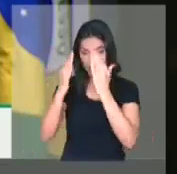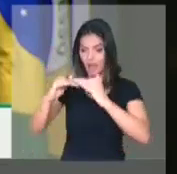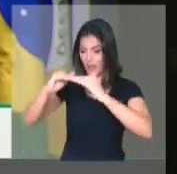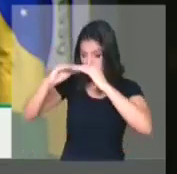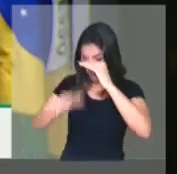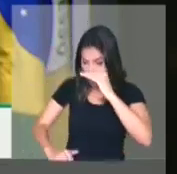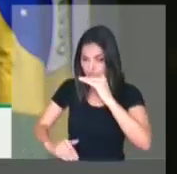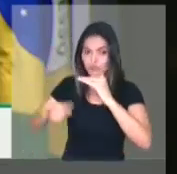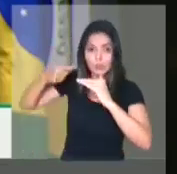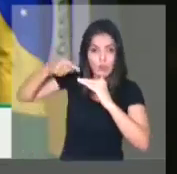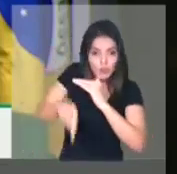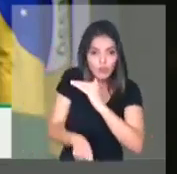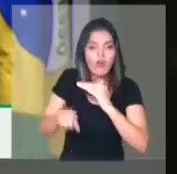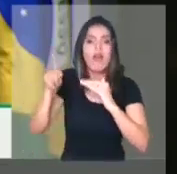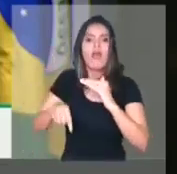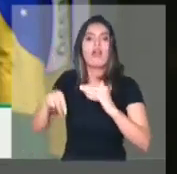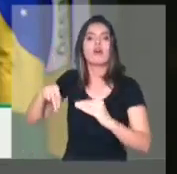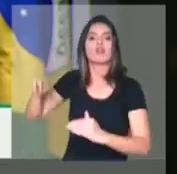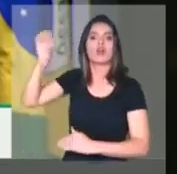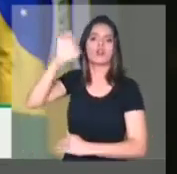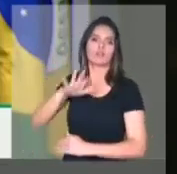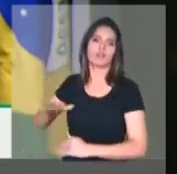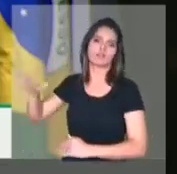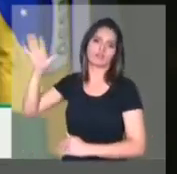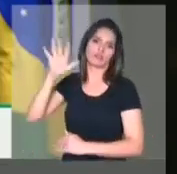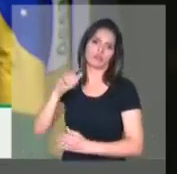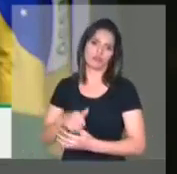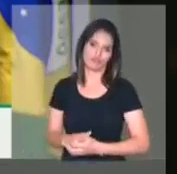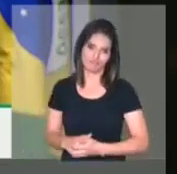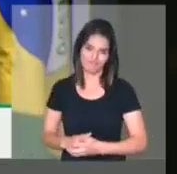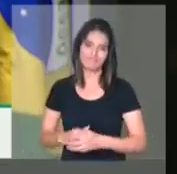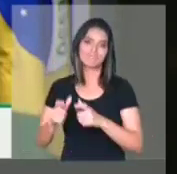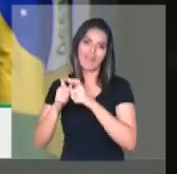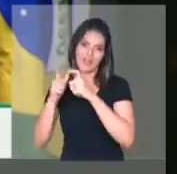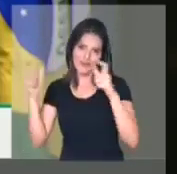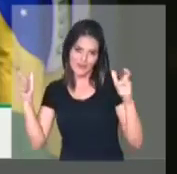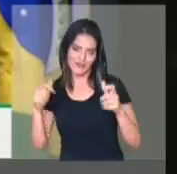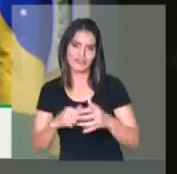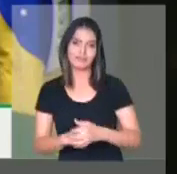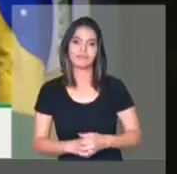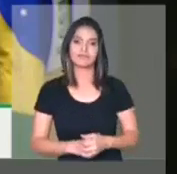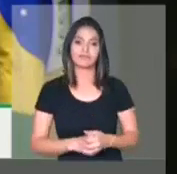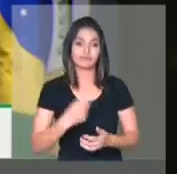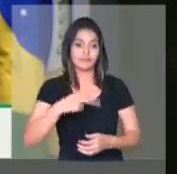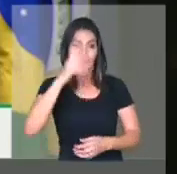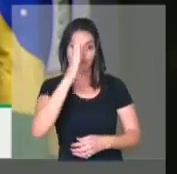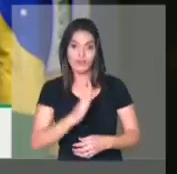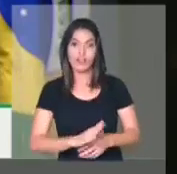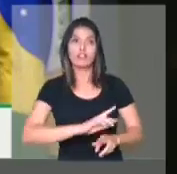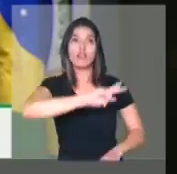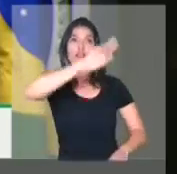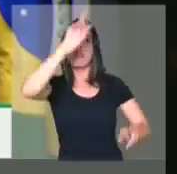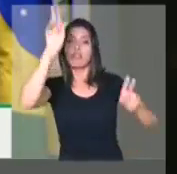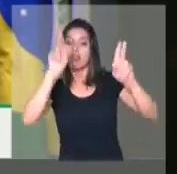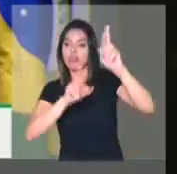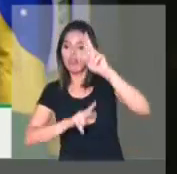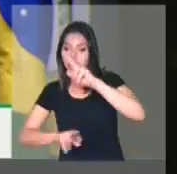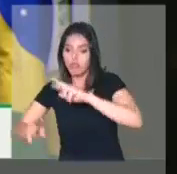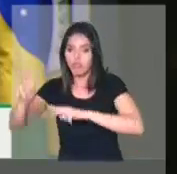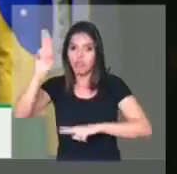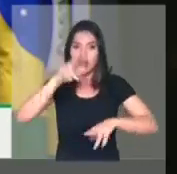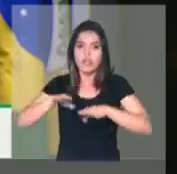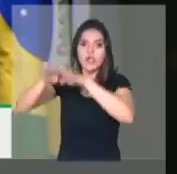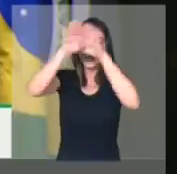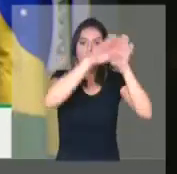nordestinos. Vivemos em um país desigual e os muros não se restringem às